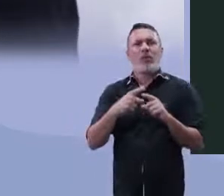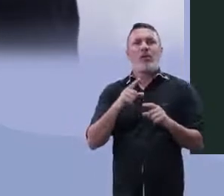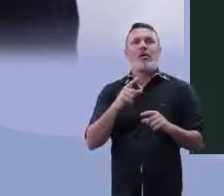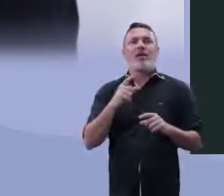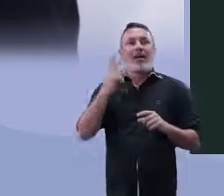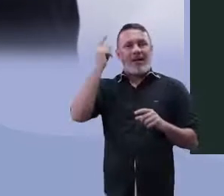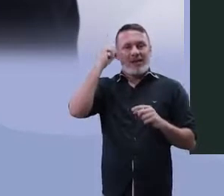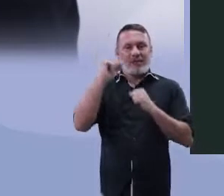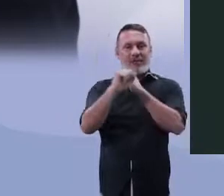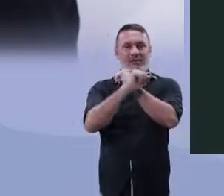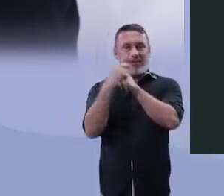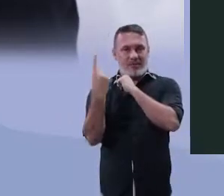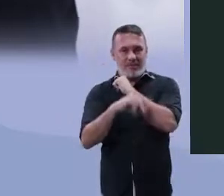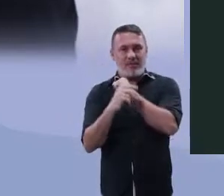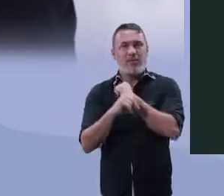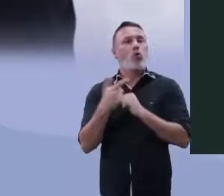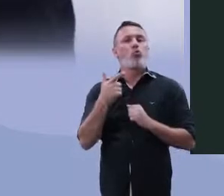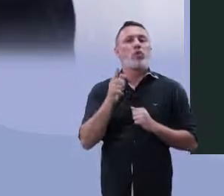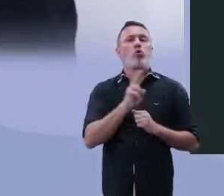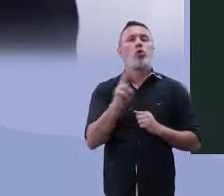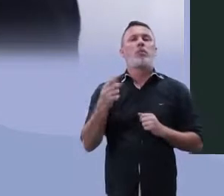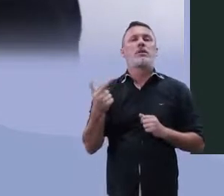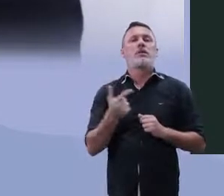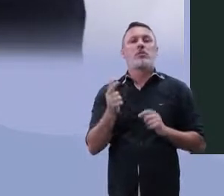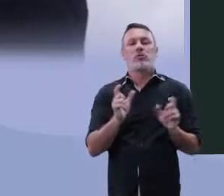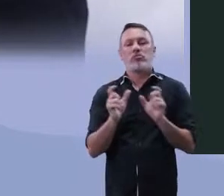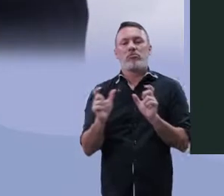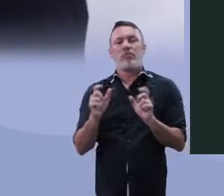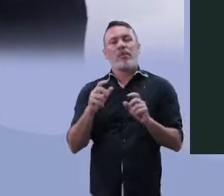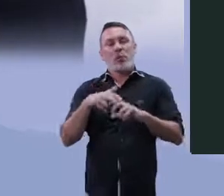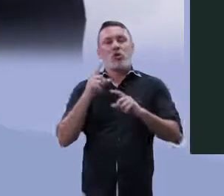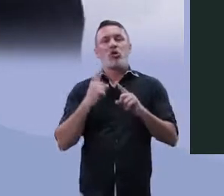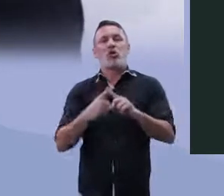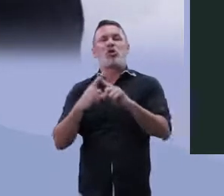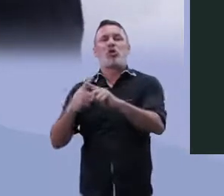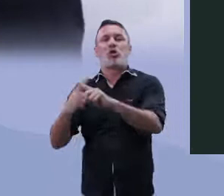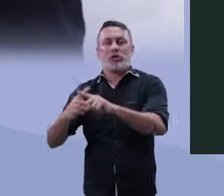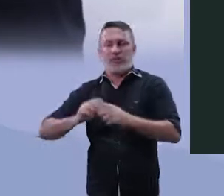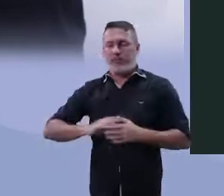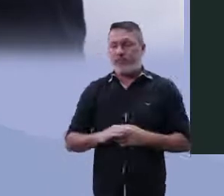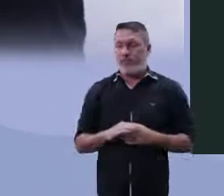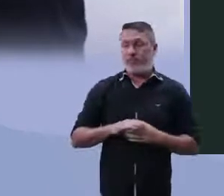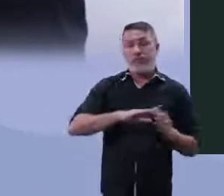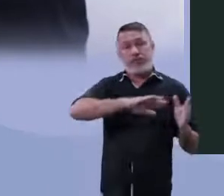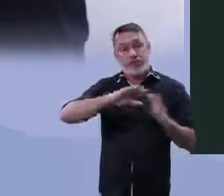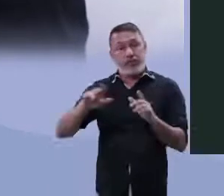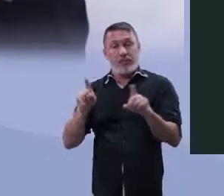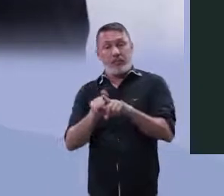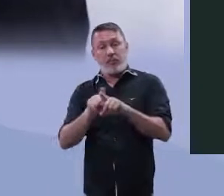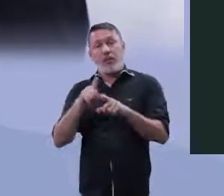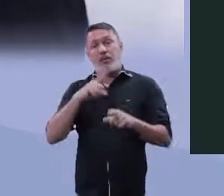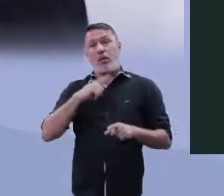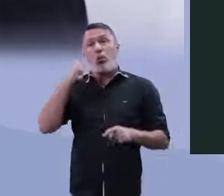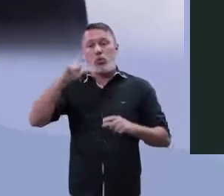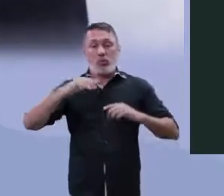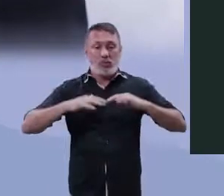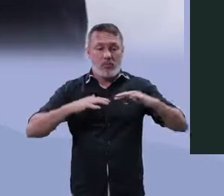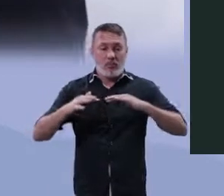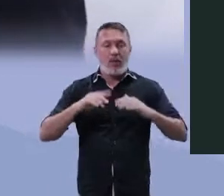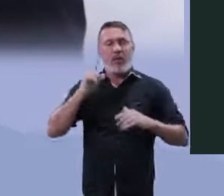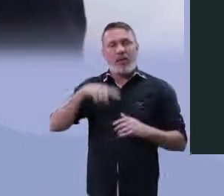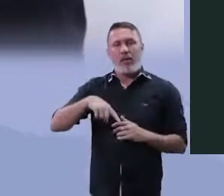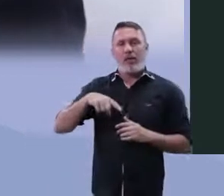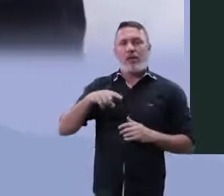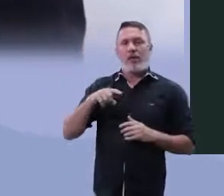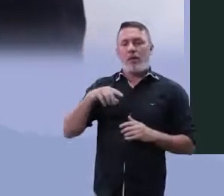contra o racismo. E o lado pacifista, que se inspira no movimento do Gandhi, que